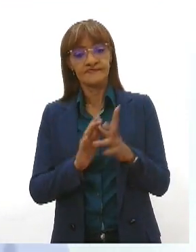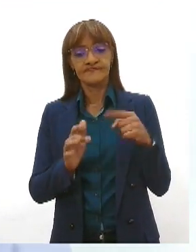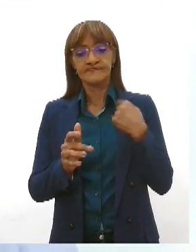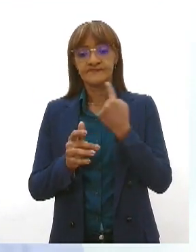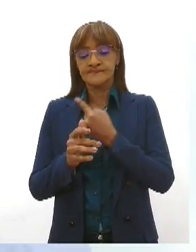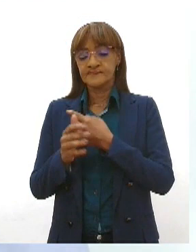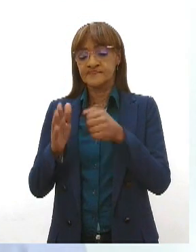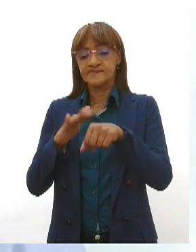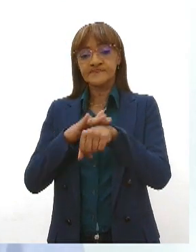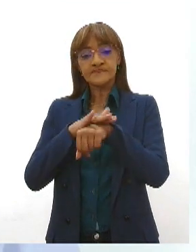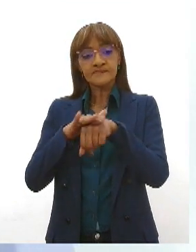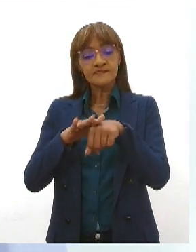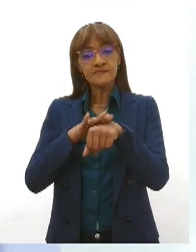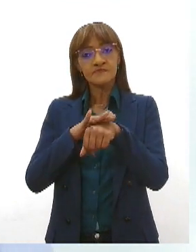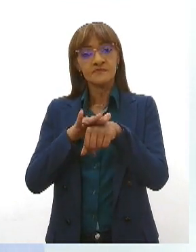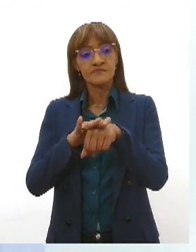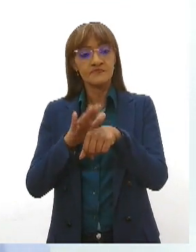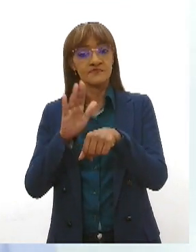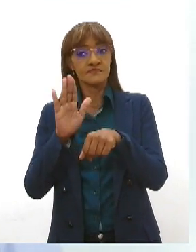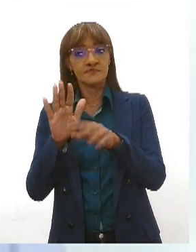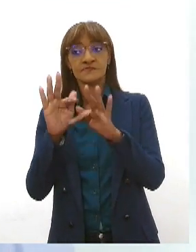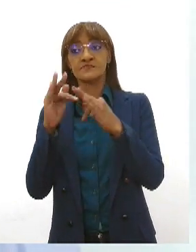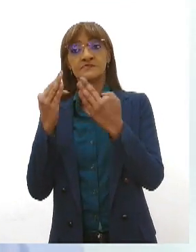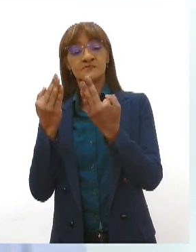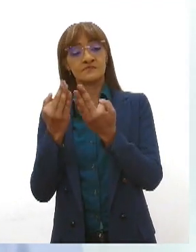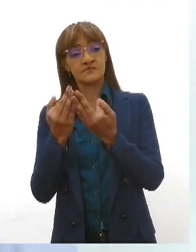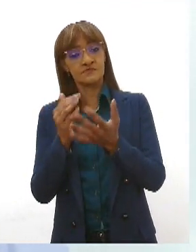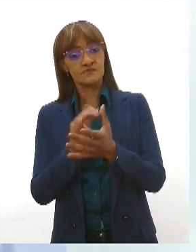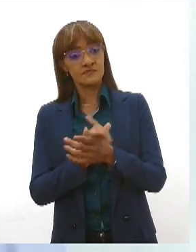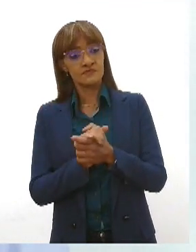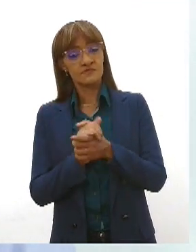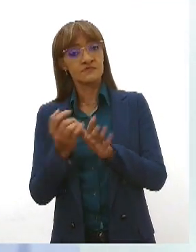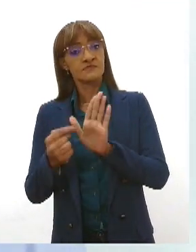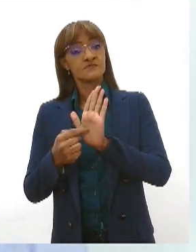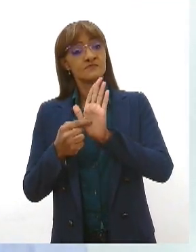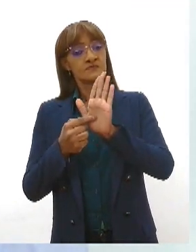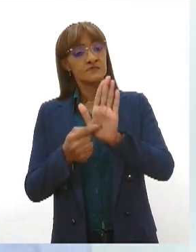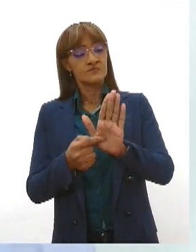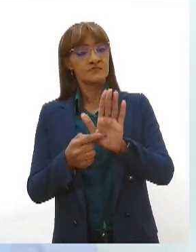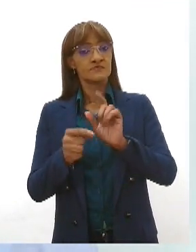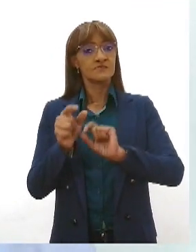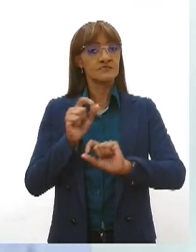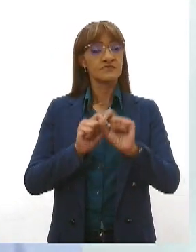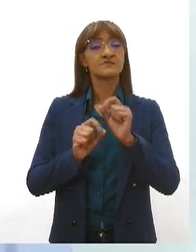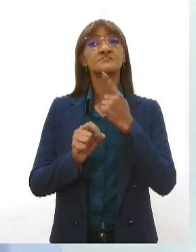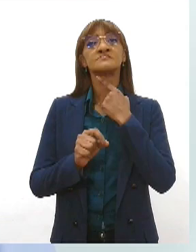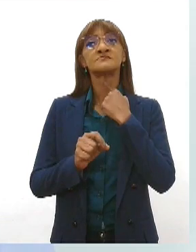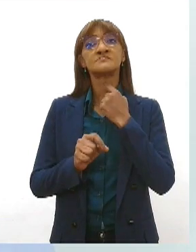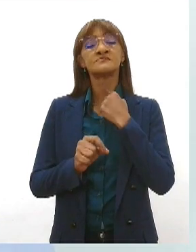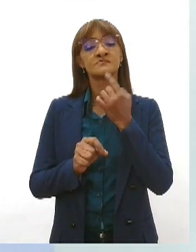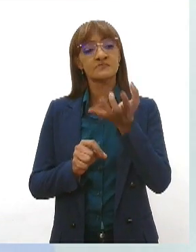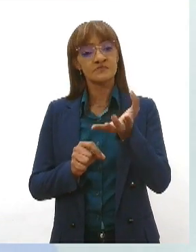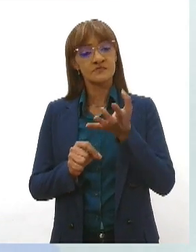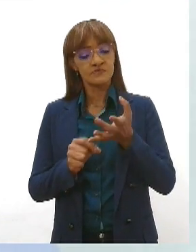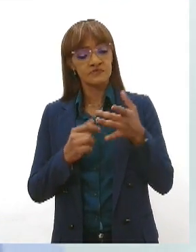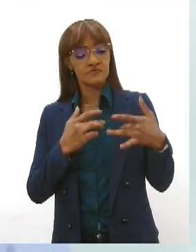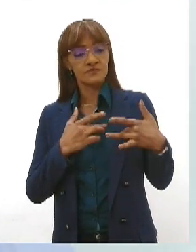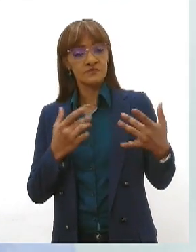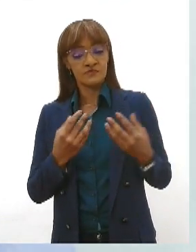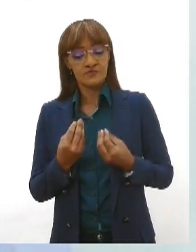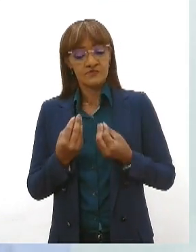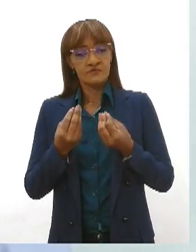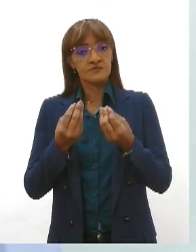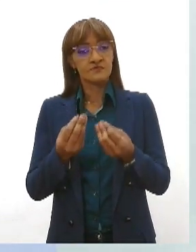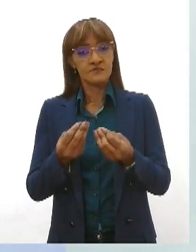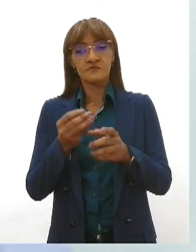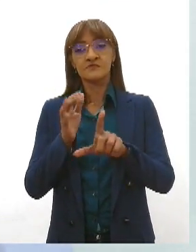com os nossos familiares, mostrando a eles o nosso desejo de sermos doadores, porque a lei determina que